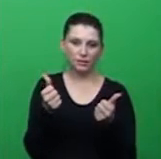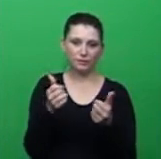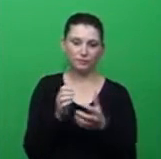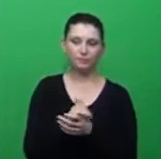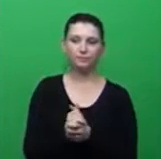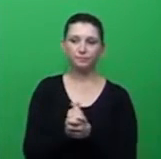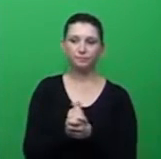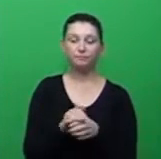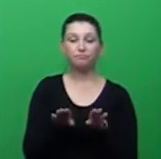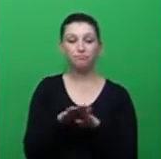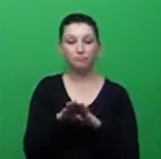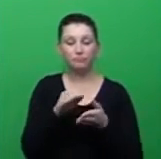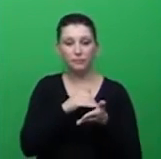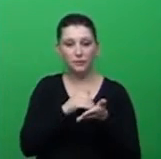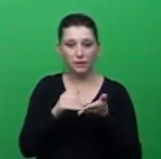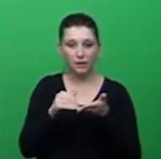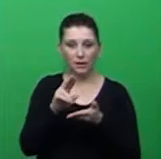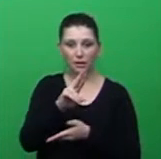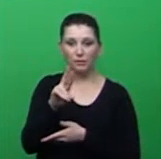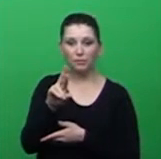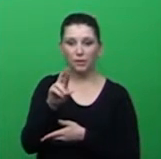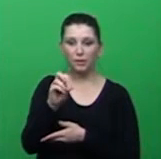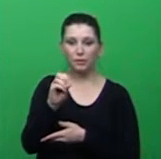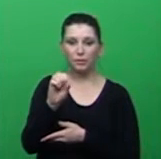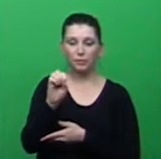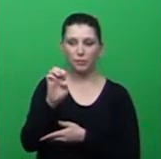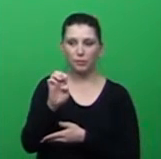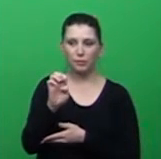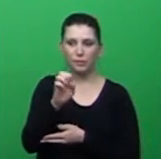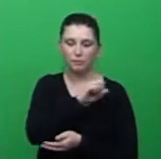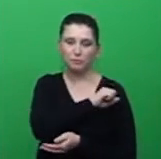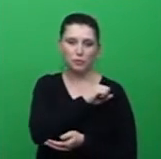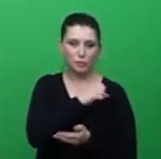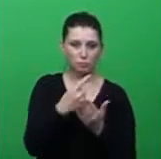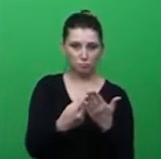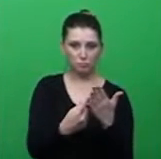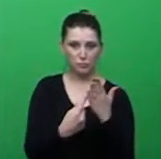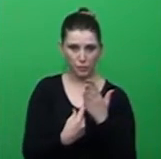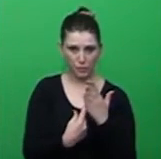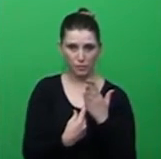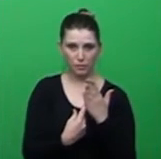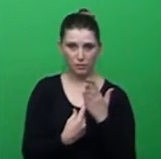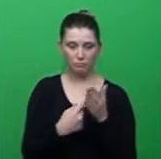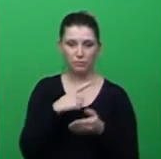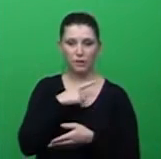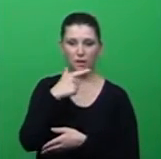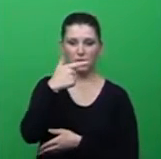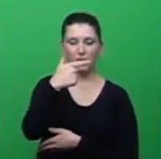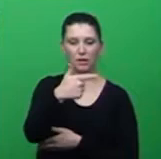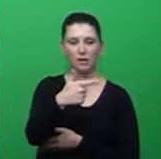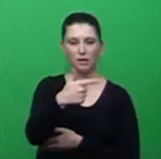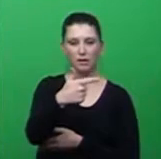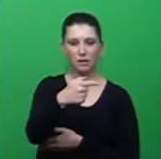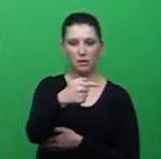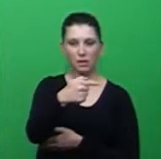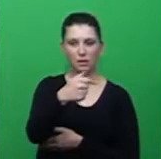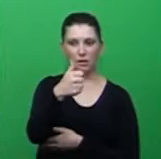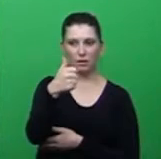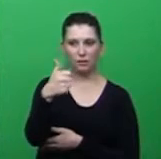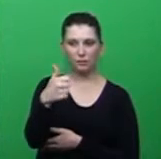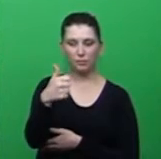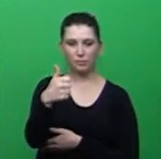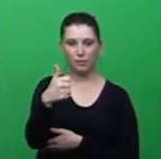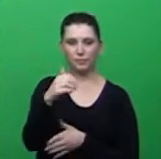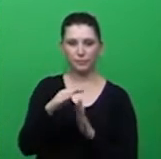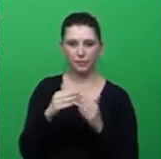A secretária Rose me passou números que, das 71 unidades escolares hoje da cidade que